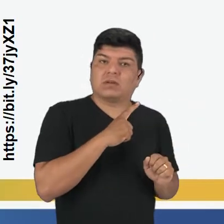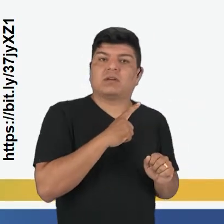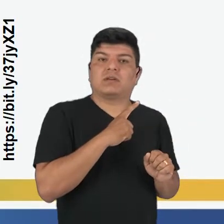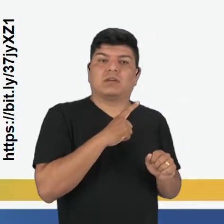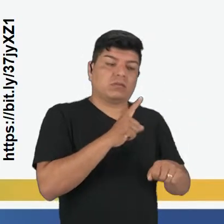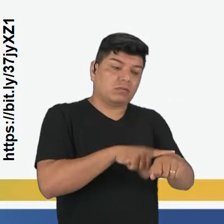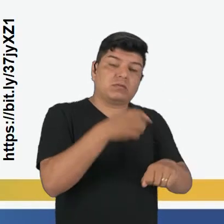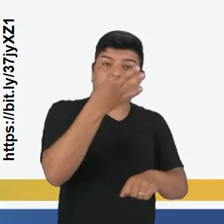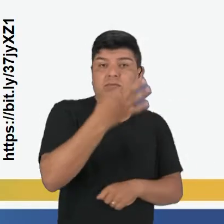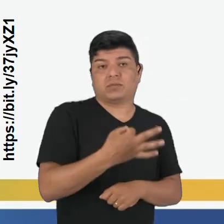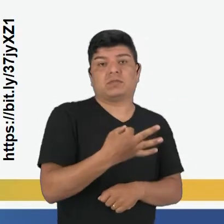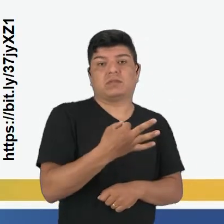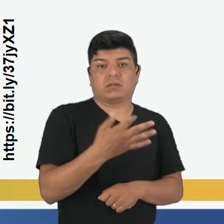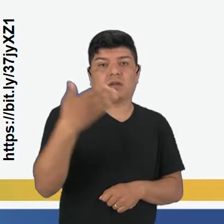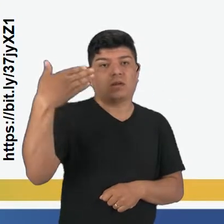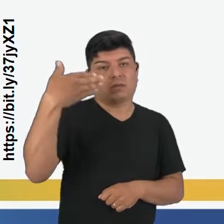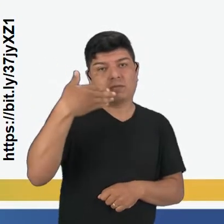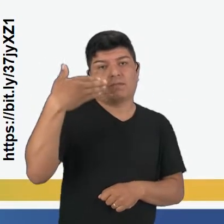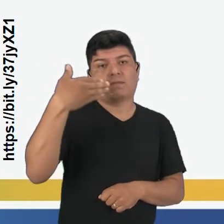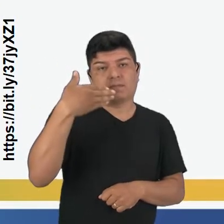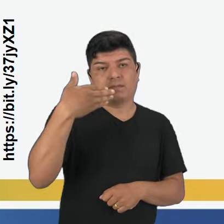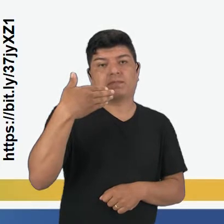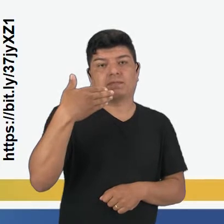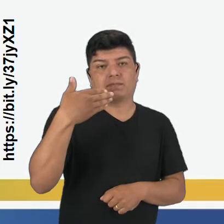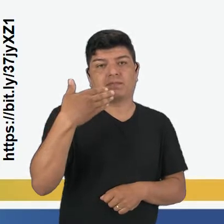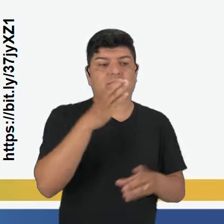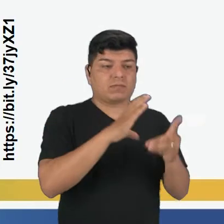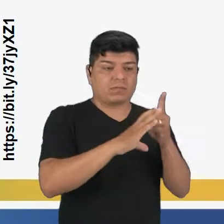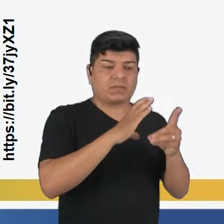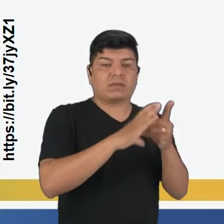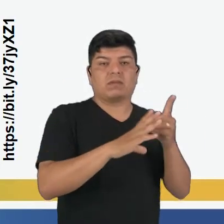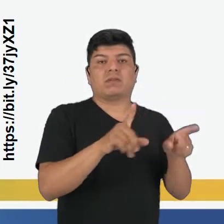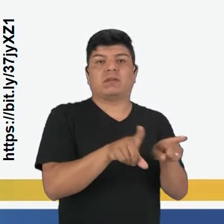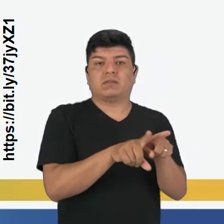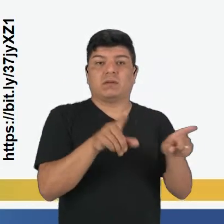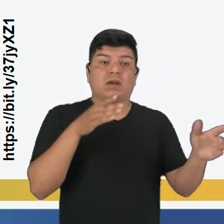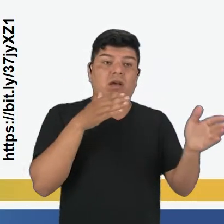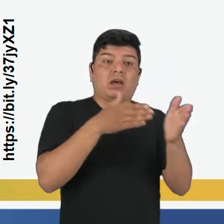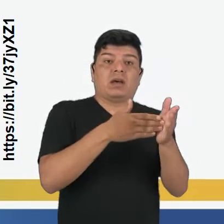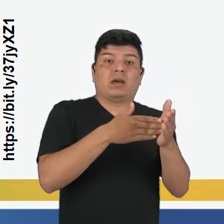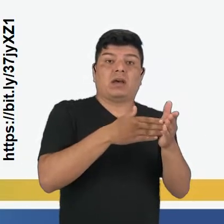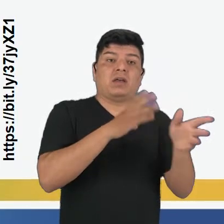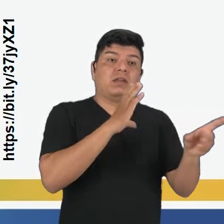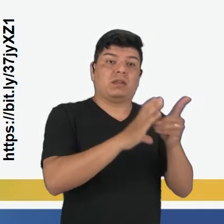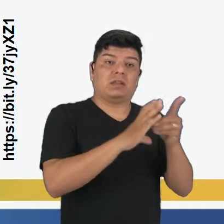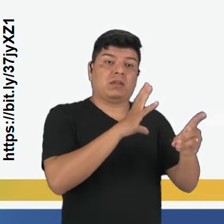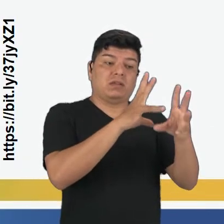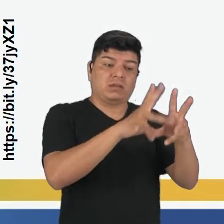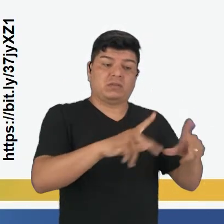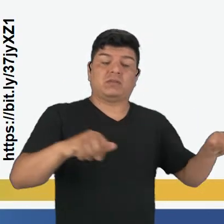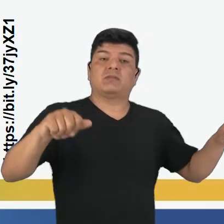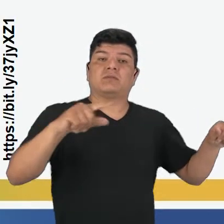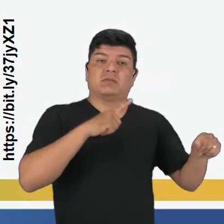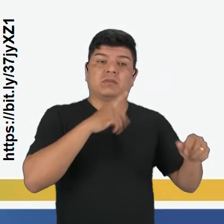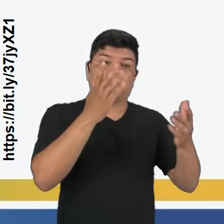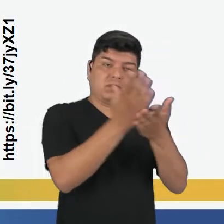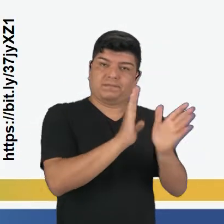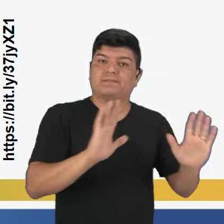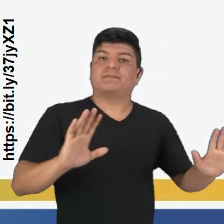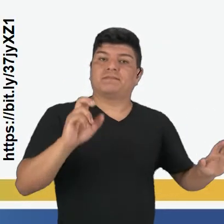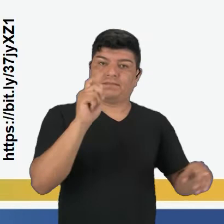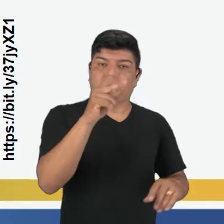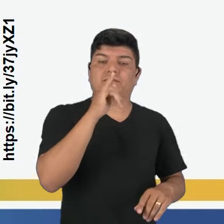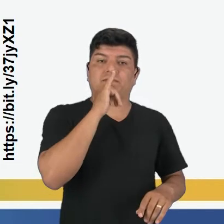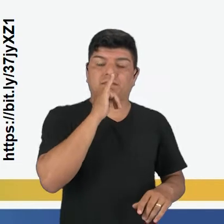tempo determinado, uma sequência de rituais até que o rito de cura esteja terminado.